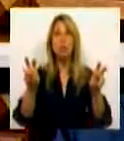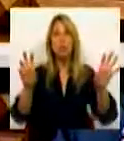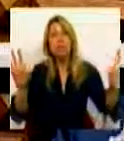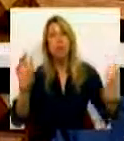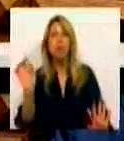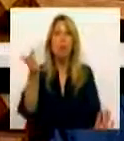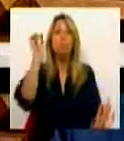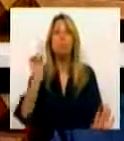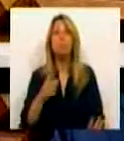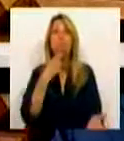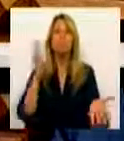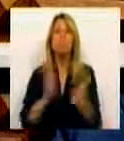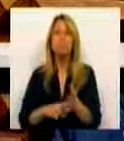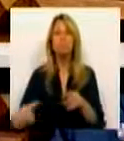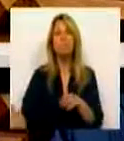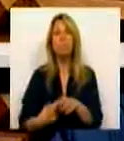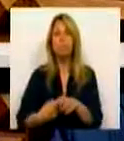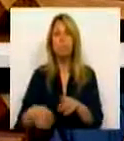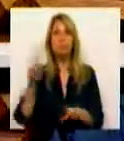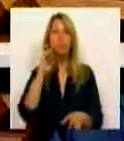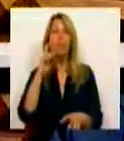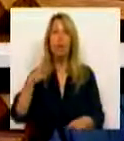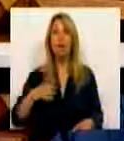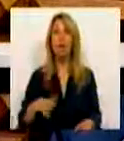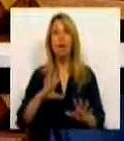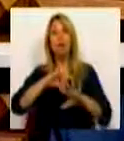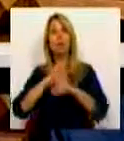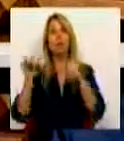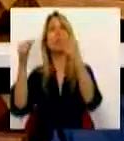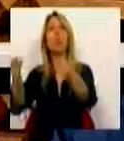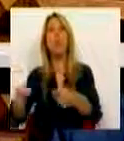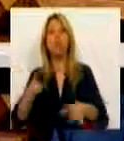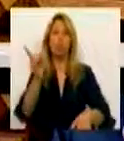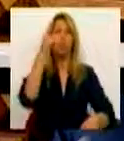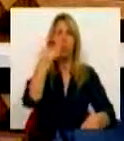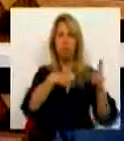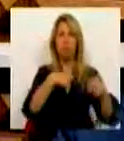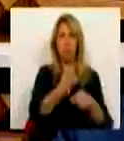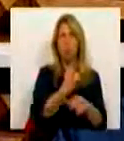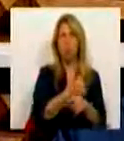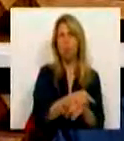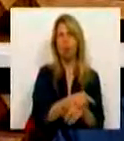a não ser que os verdadeiros interesses a proteger sejam outros e não os do consumidor. Muito obrigado.